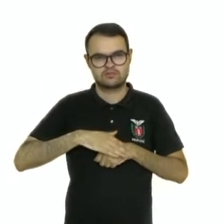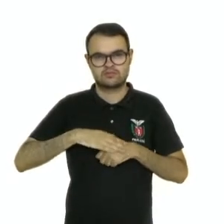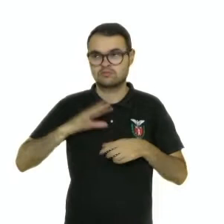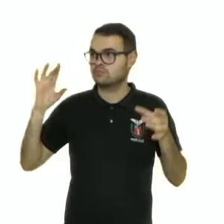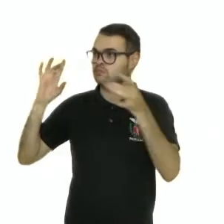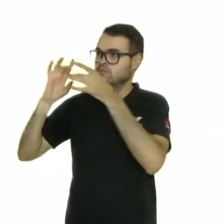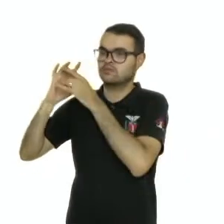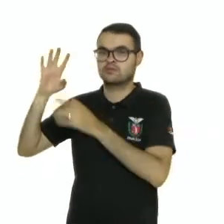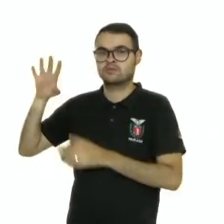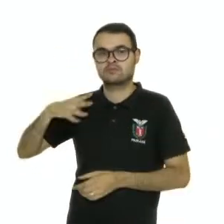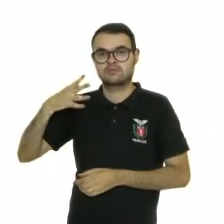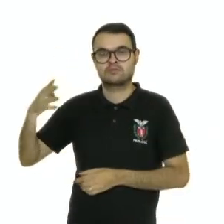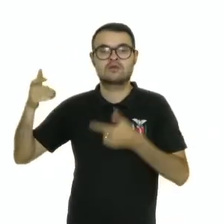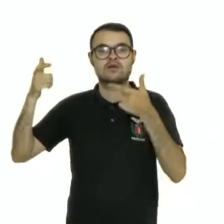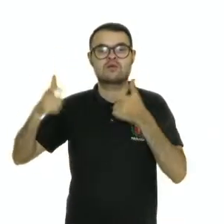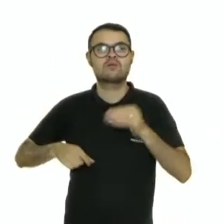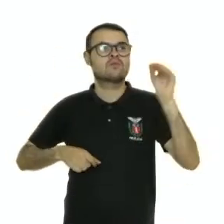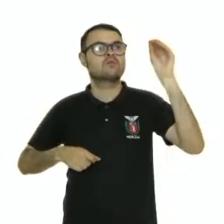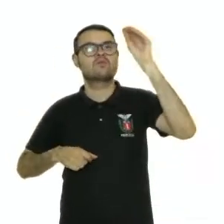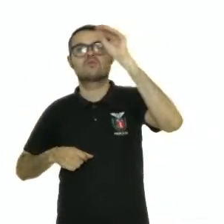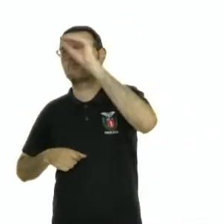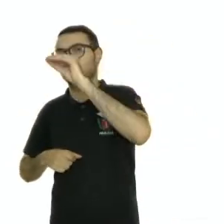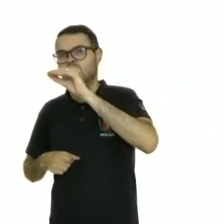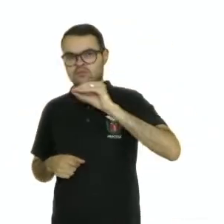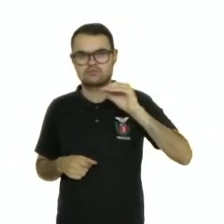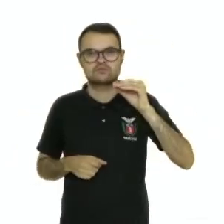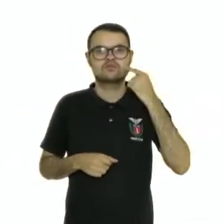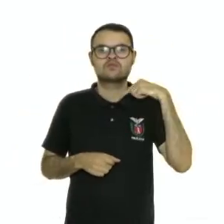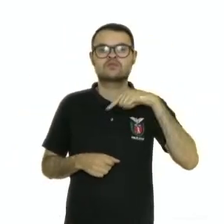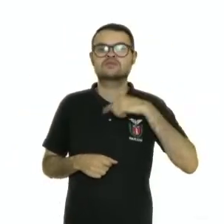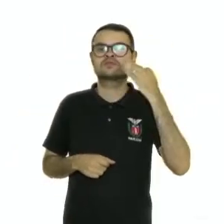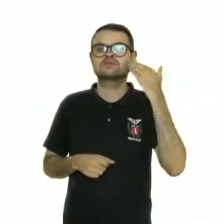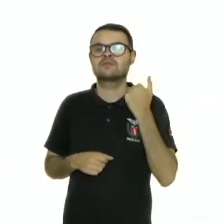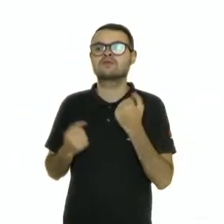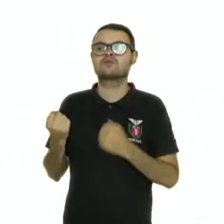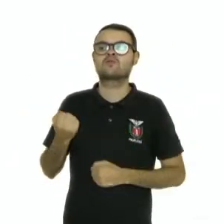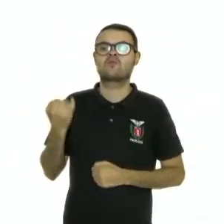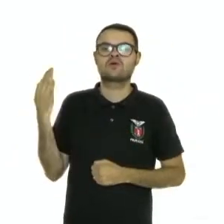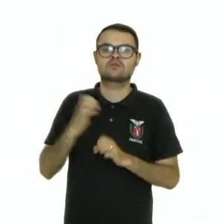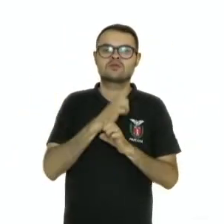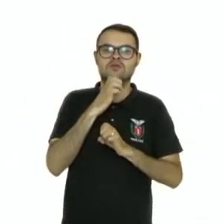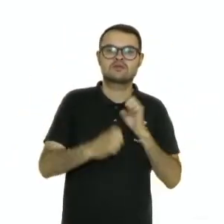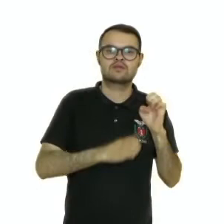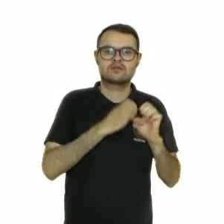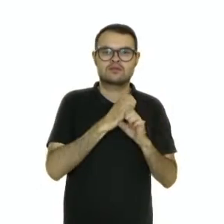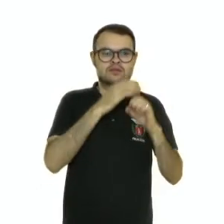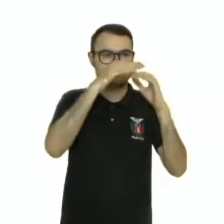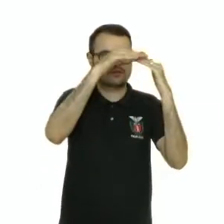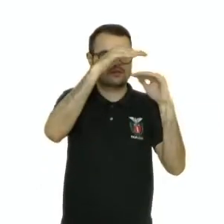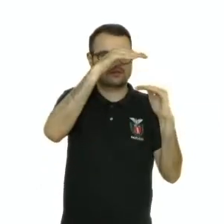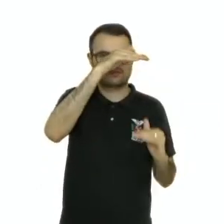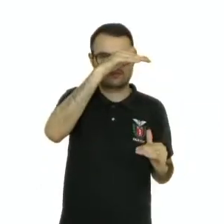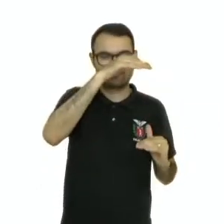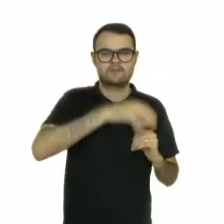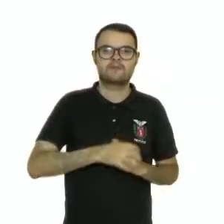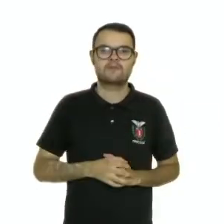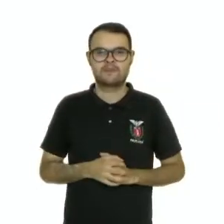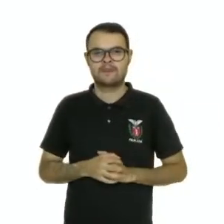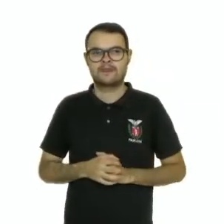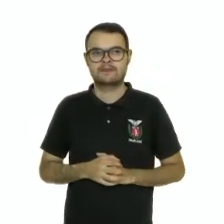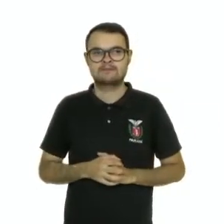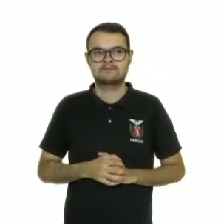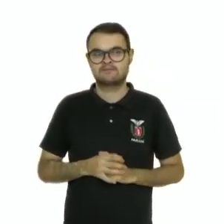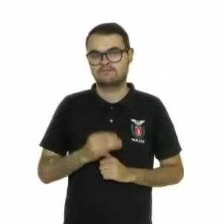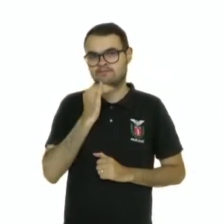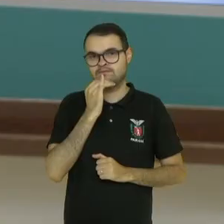Então, pela posição do elemento da tabela periódica, sabemos seu número de elétrons na camada de valência. Então, a gente olha, por exemplo, aqui. Estávamos